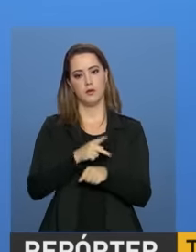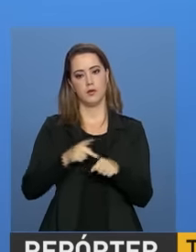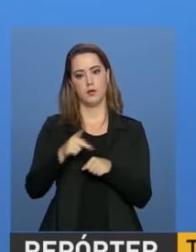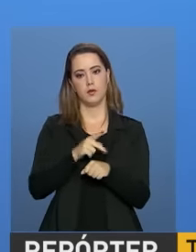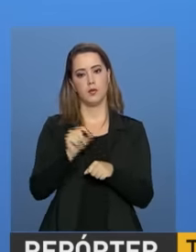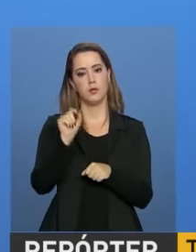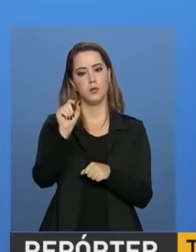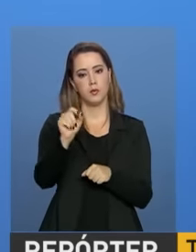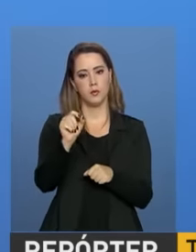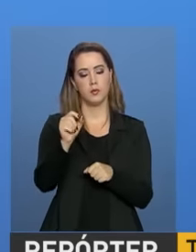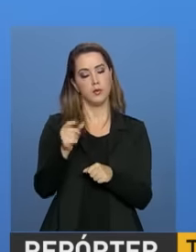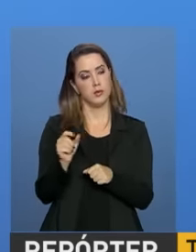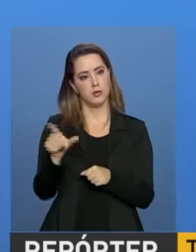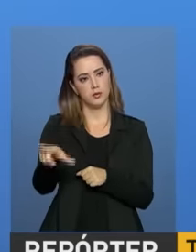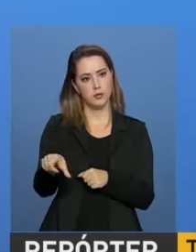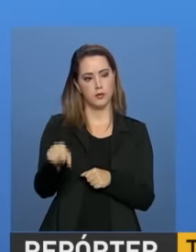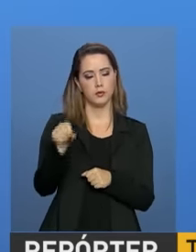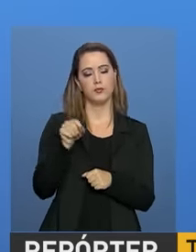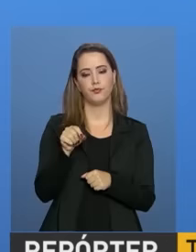Excelência me confere.